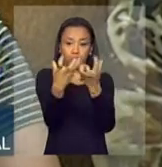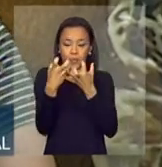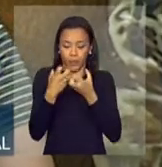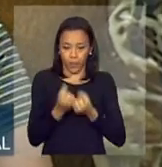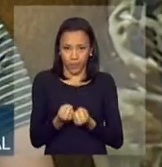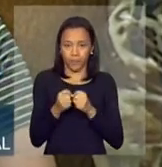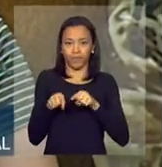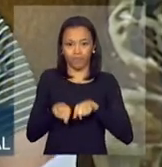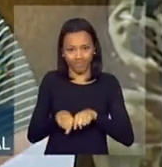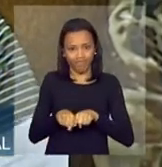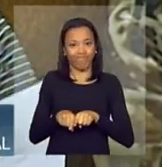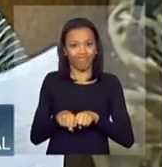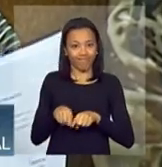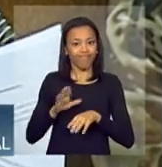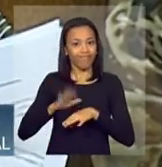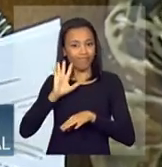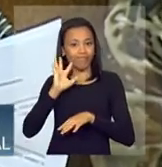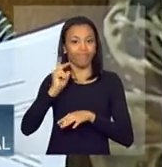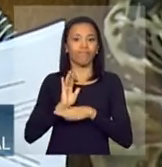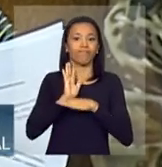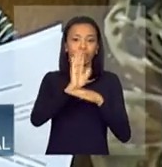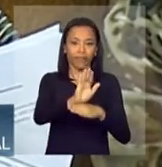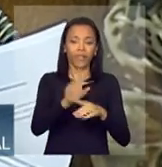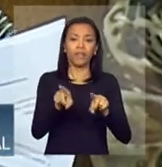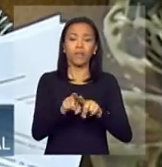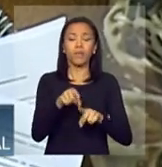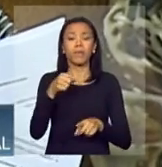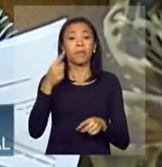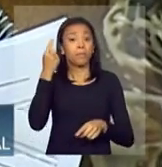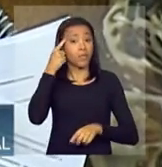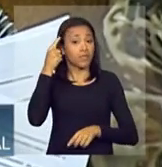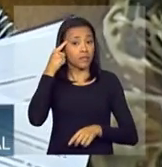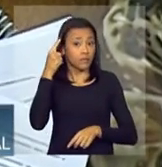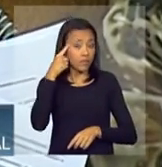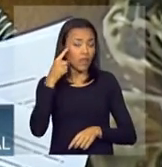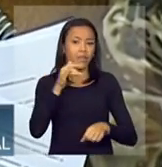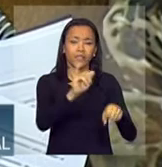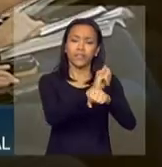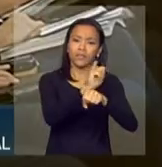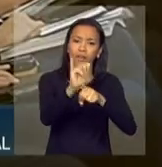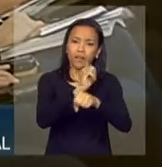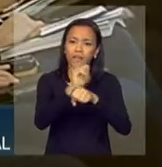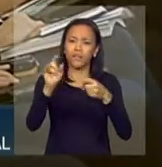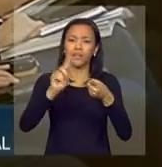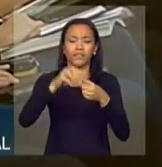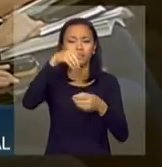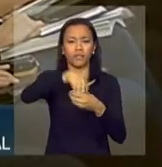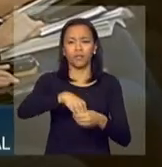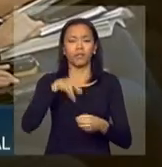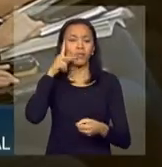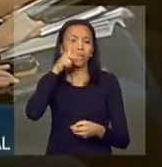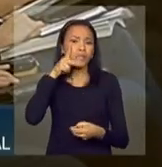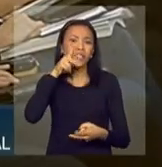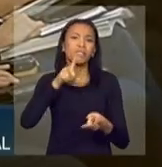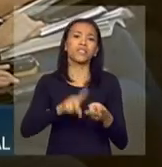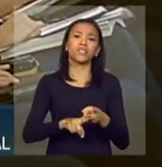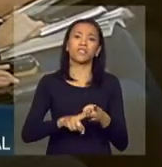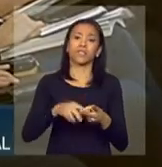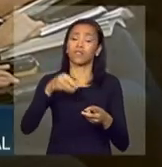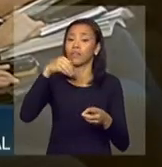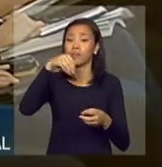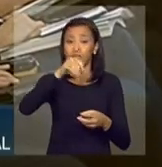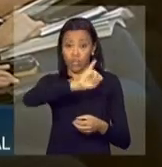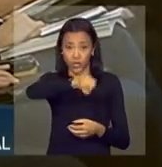Pensar mecanismos e instrumentos nas dimensões de exigibilidade administrativa, política, semijudicial e